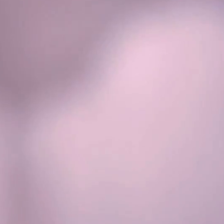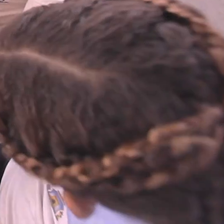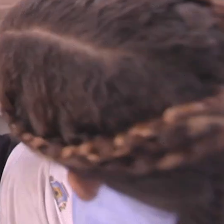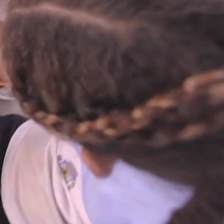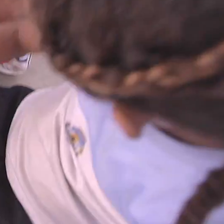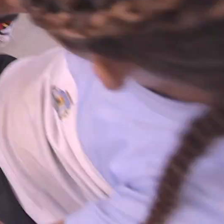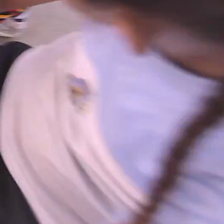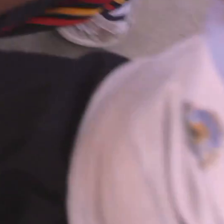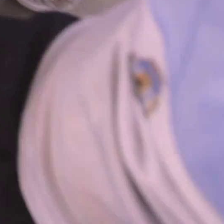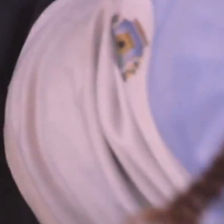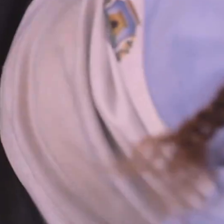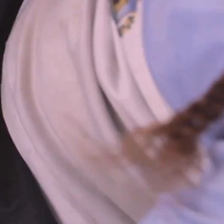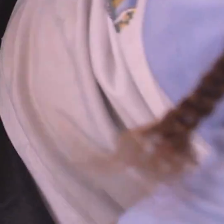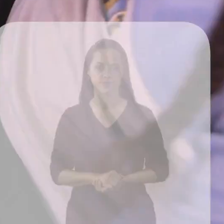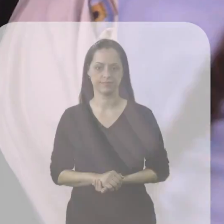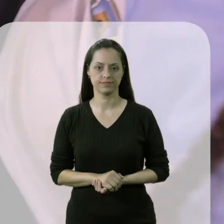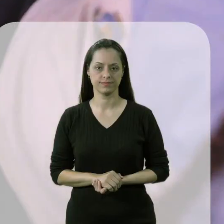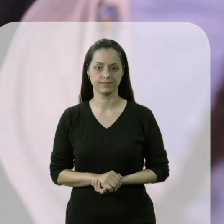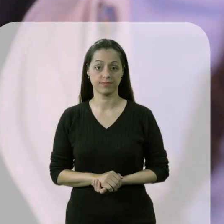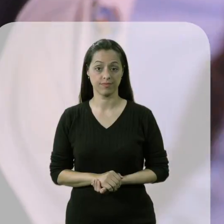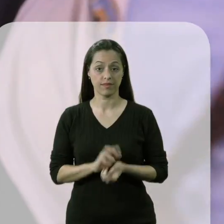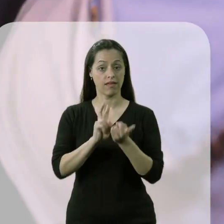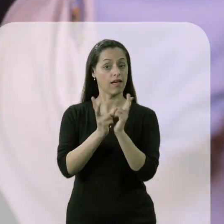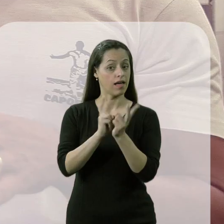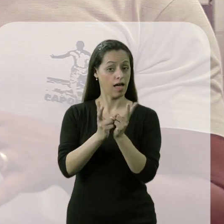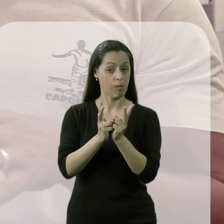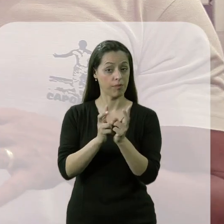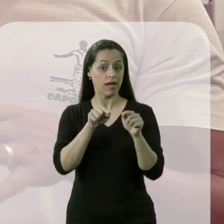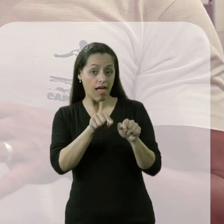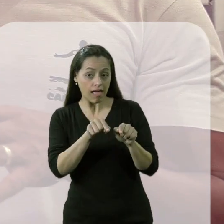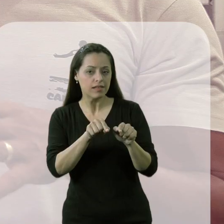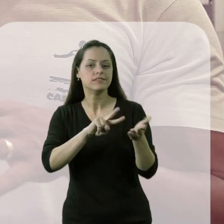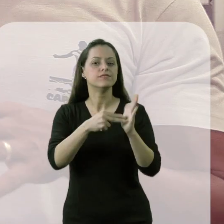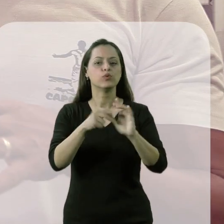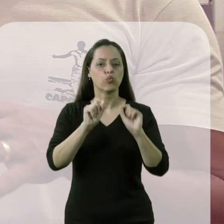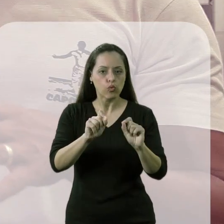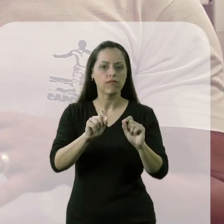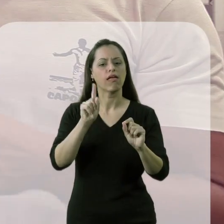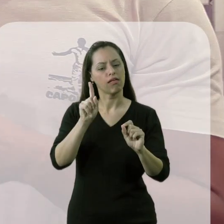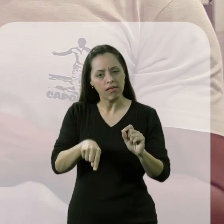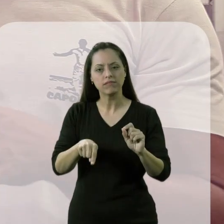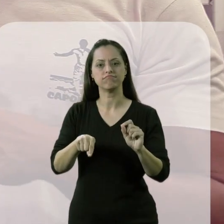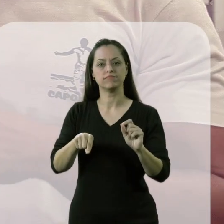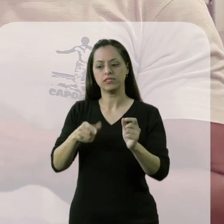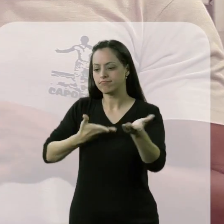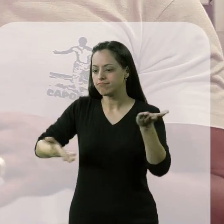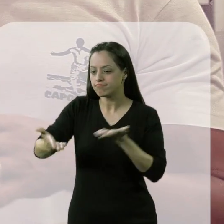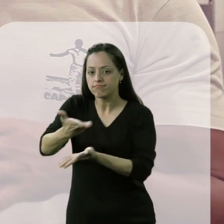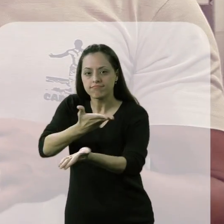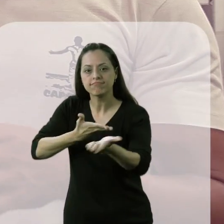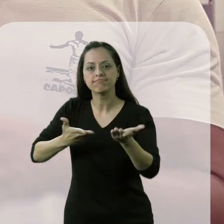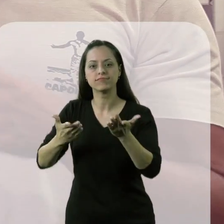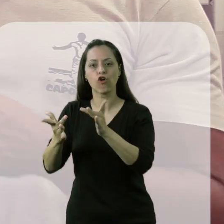toca berimbau e alunos batem no tambor. Capoeira, a roda de capoeira por si só, ela já trabalha essa questão de socialização